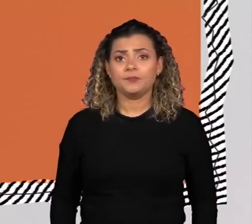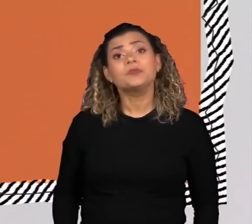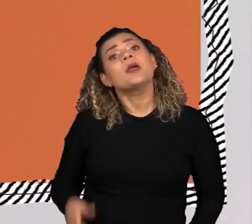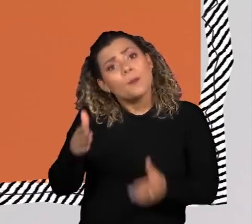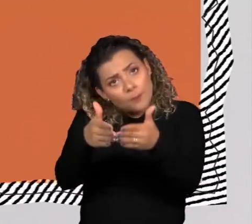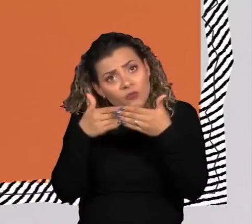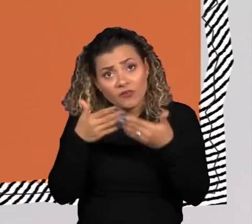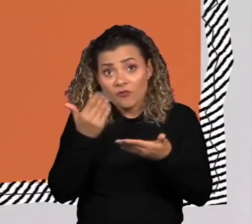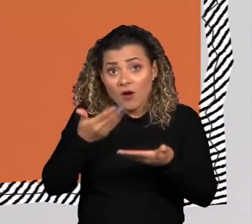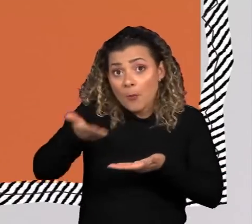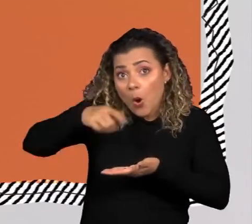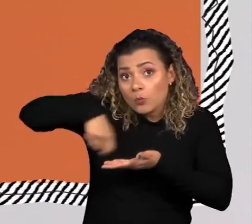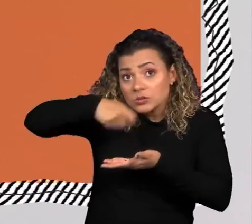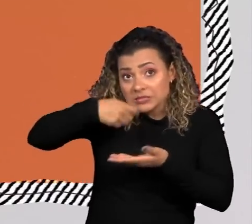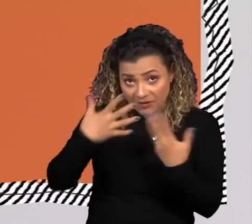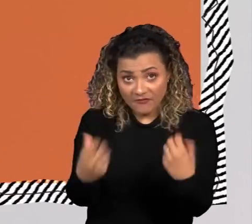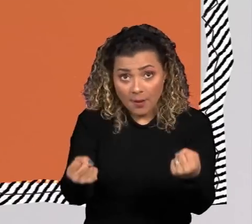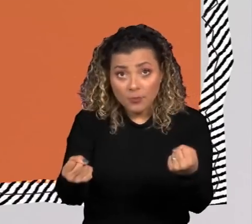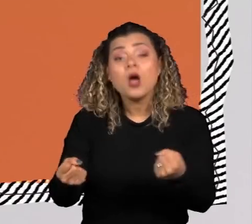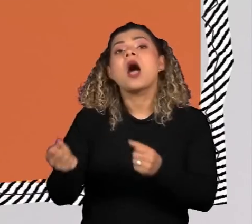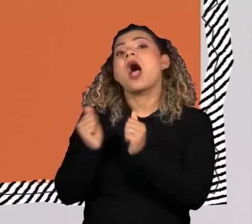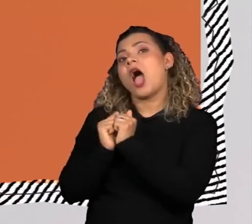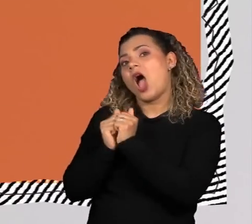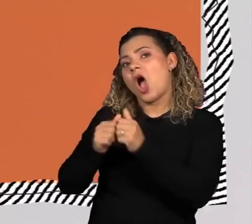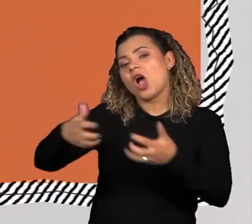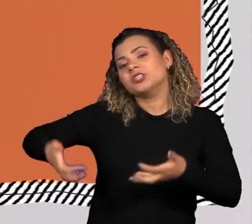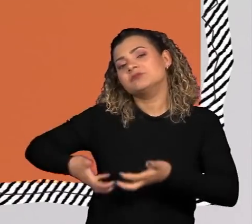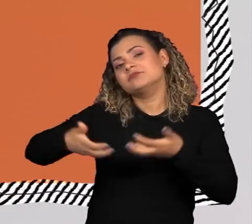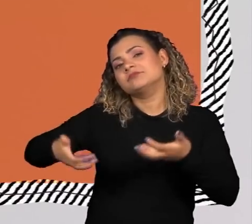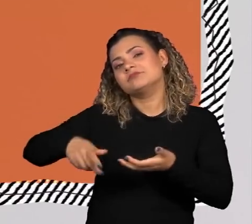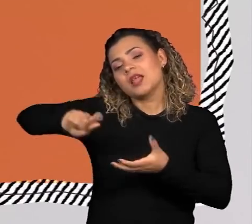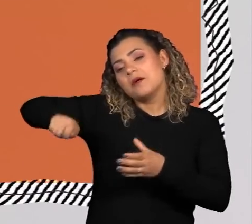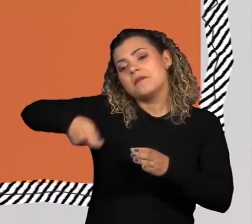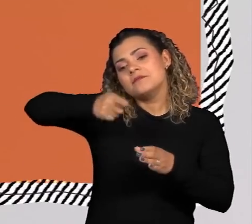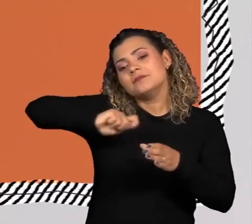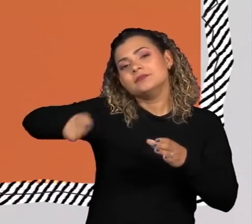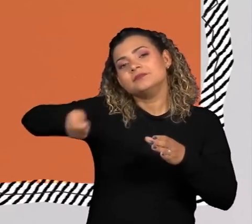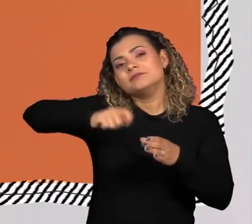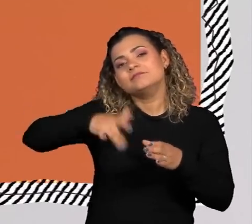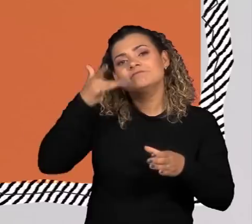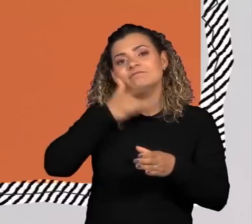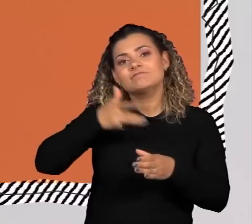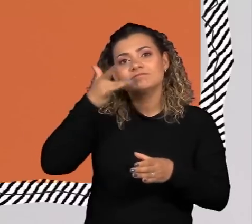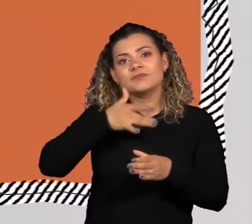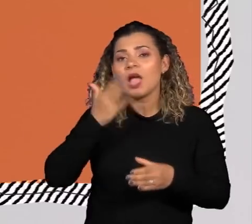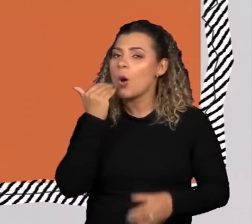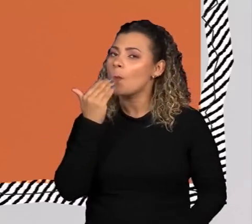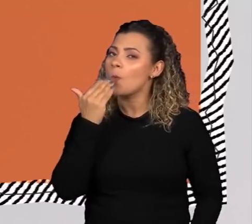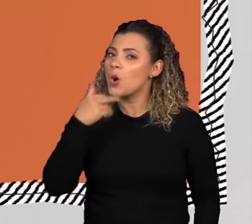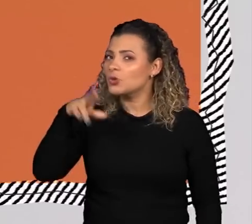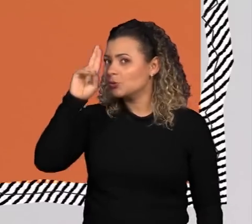vamos almoçar? Ó, arroz soltinho. Hoje eu caprichei no almoço,